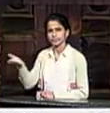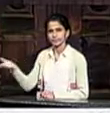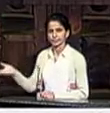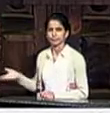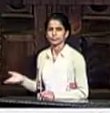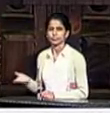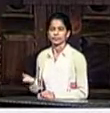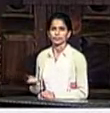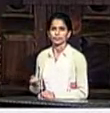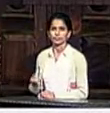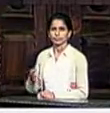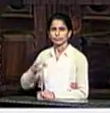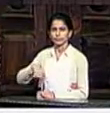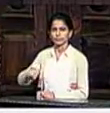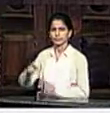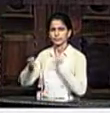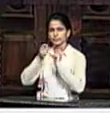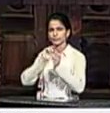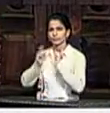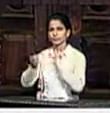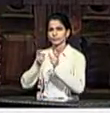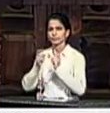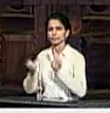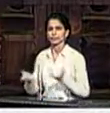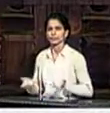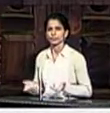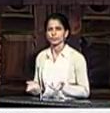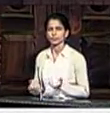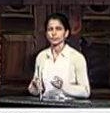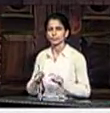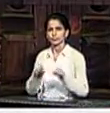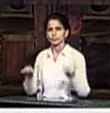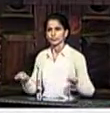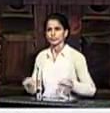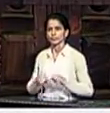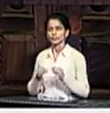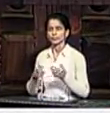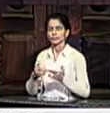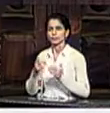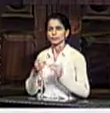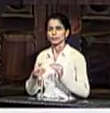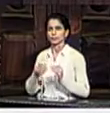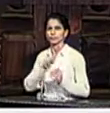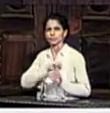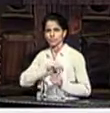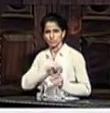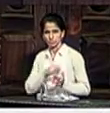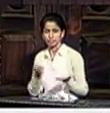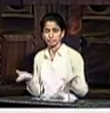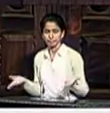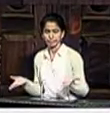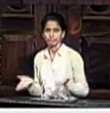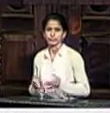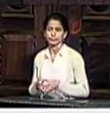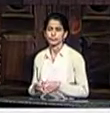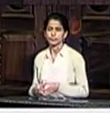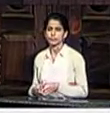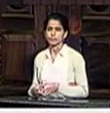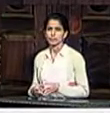nós estamos debatendo aqui o pacote de medidas denominado pacote de maldades.